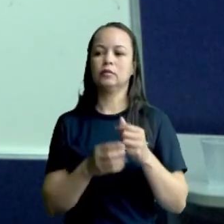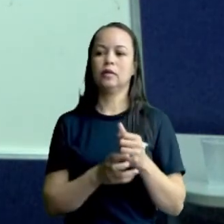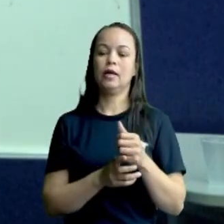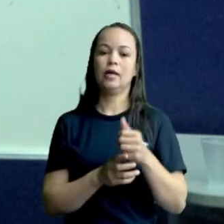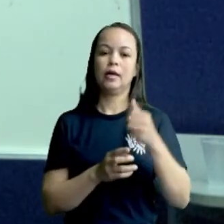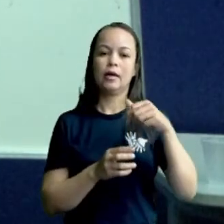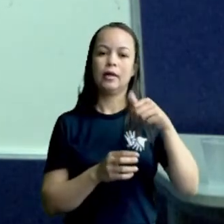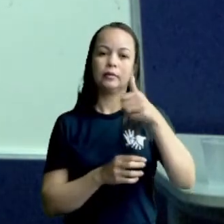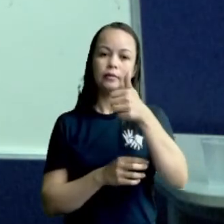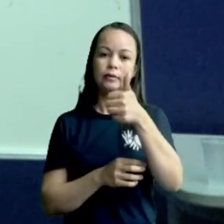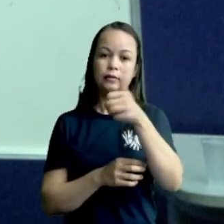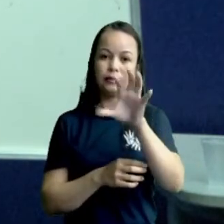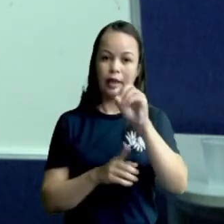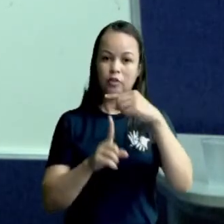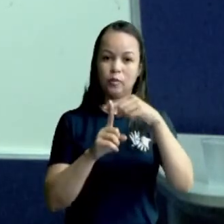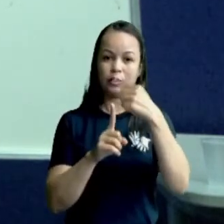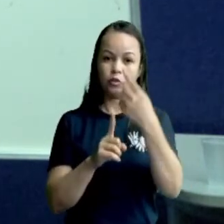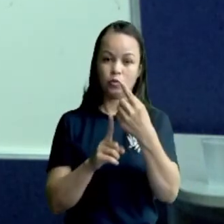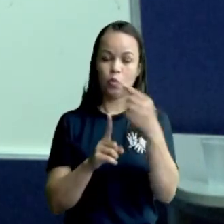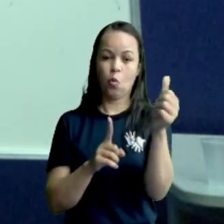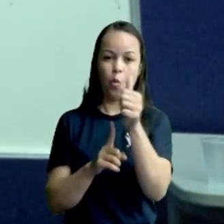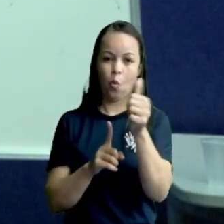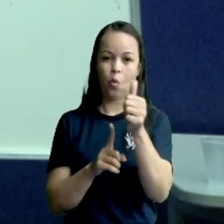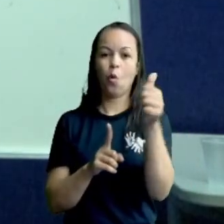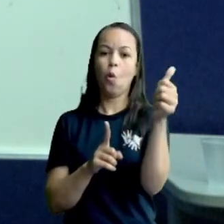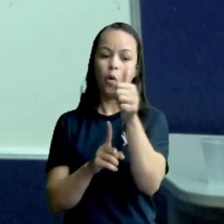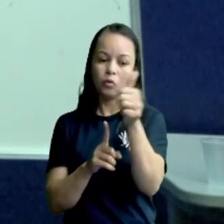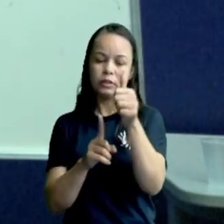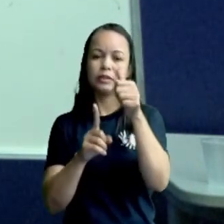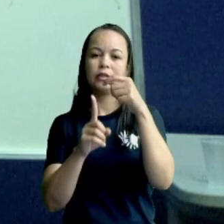5, 6. Confere? Olha de novo aqui